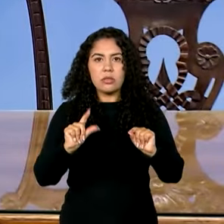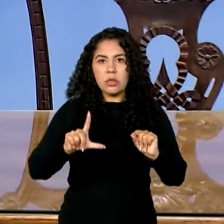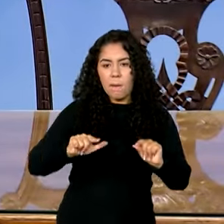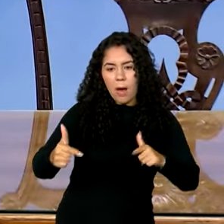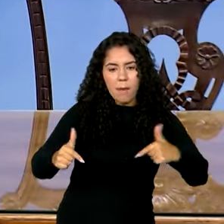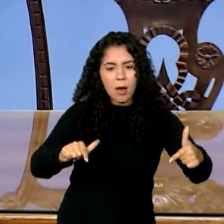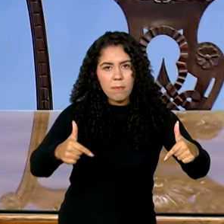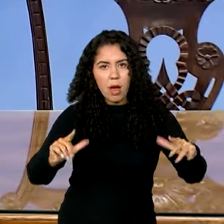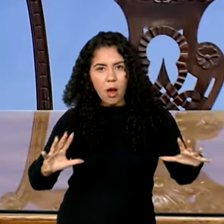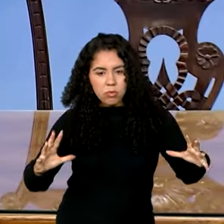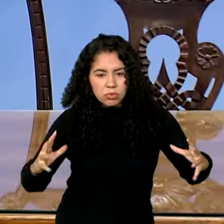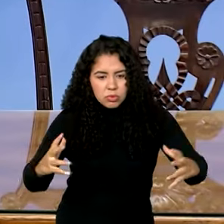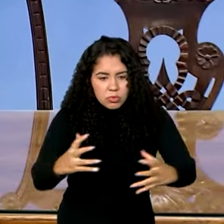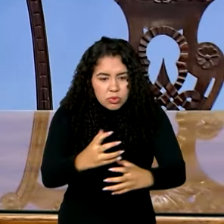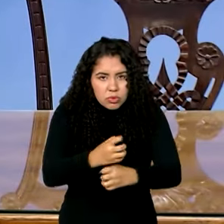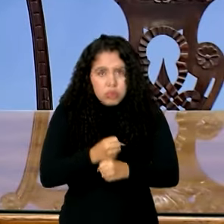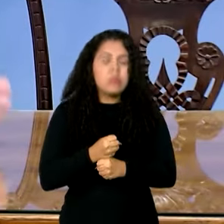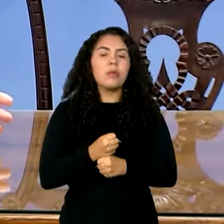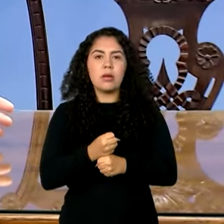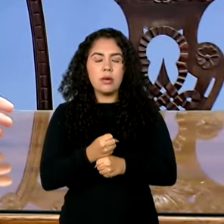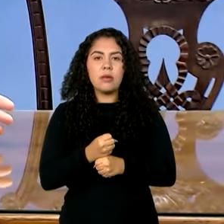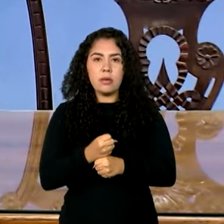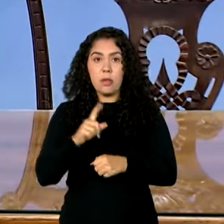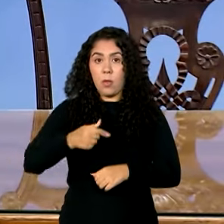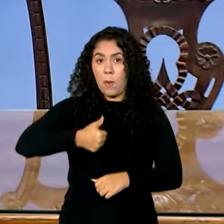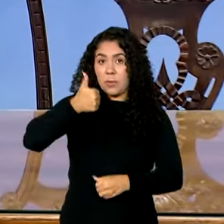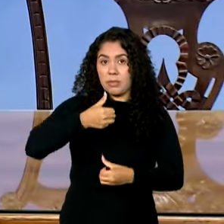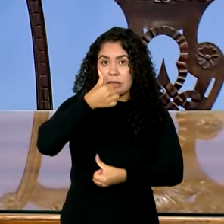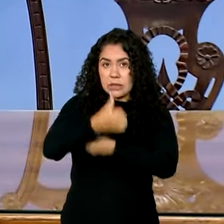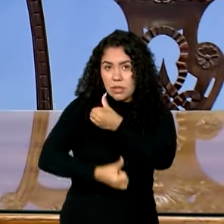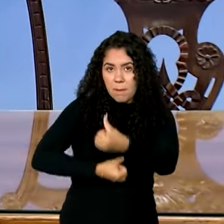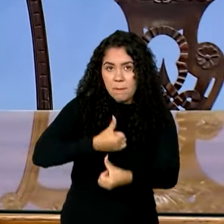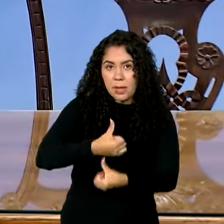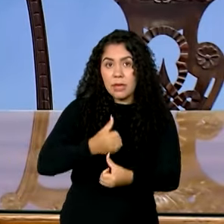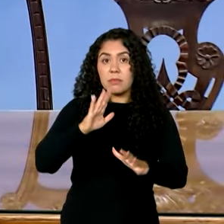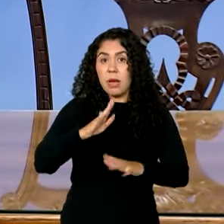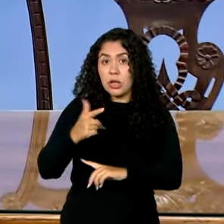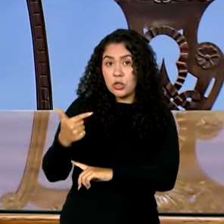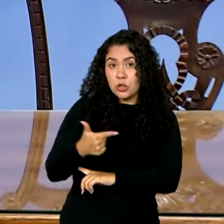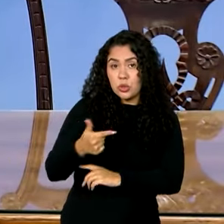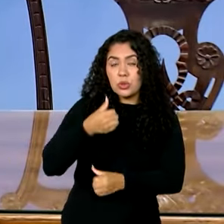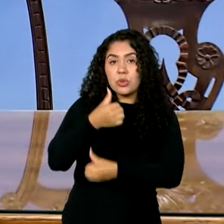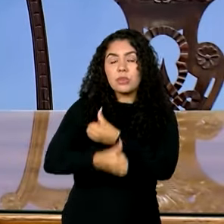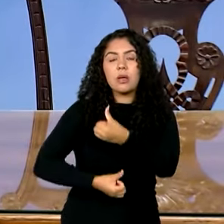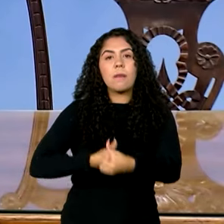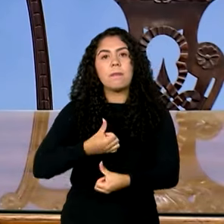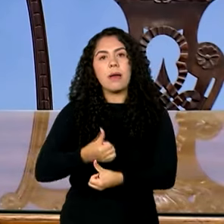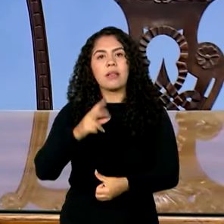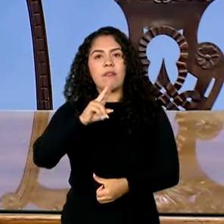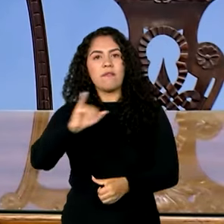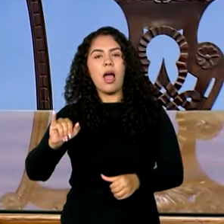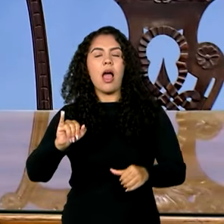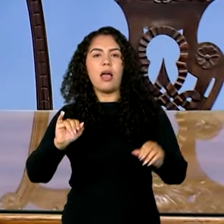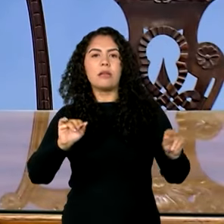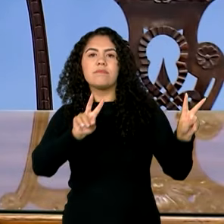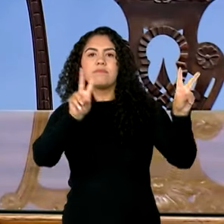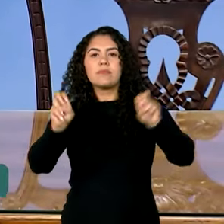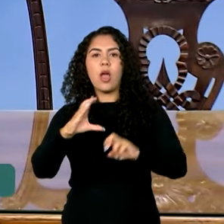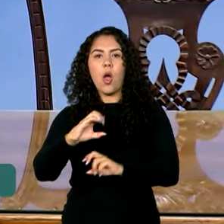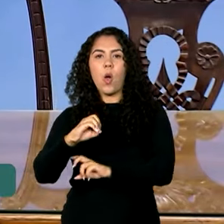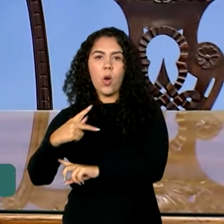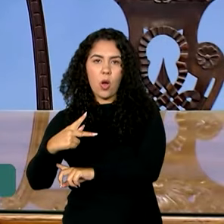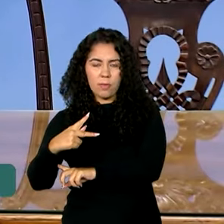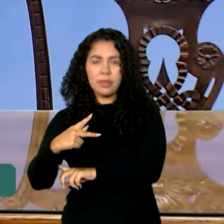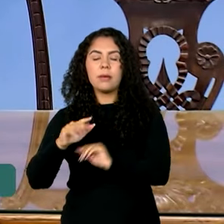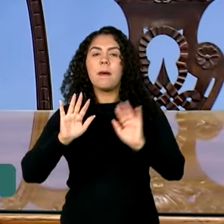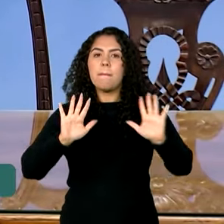da presidência brasileira no primeiro semestre, já que no segundo semestre nós teremos a COP. E o